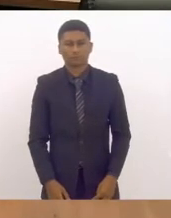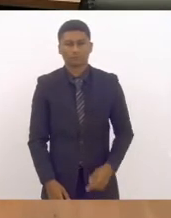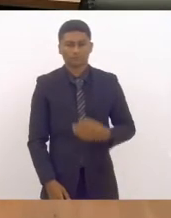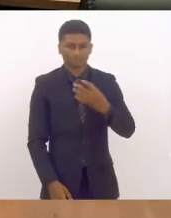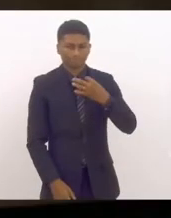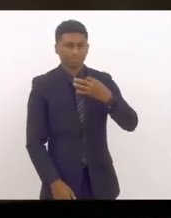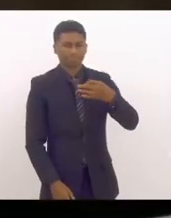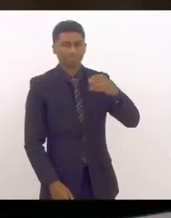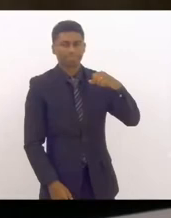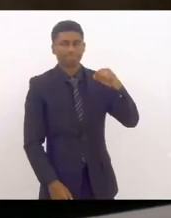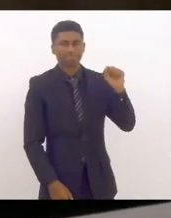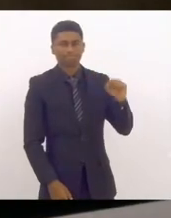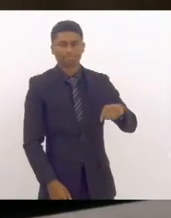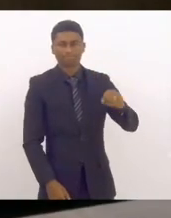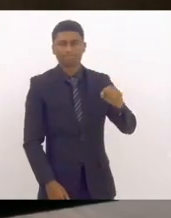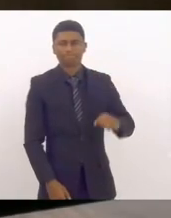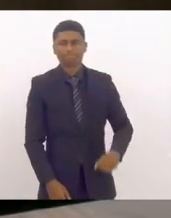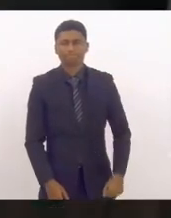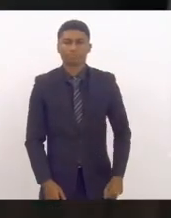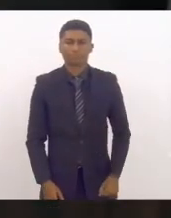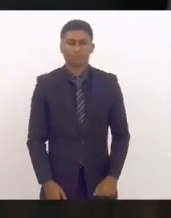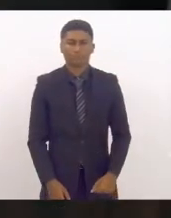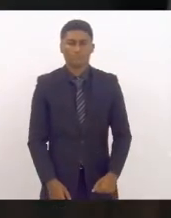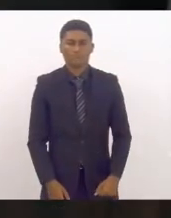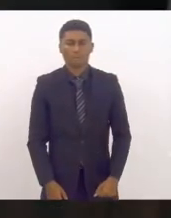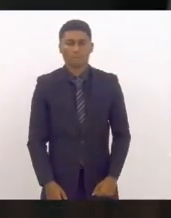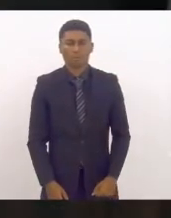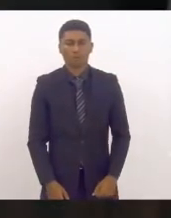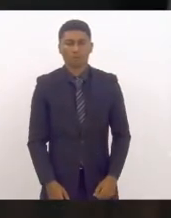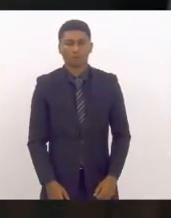Parecer favorável, senhor presidente.